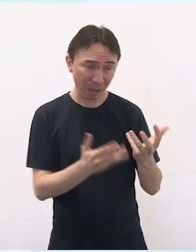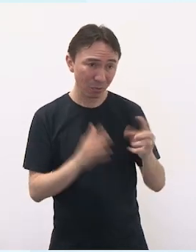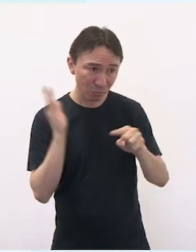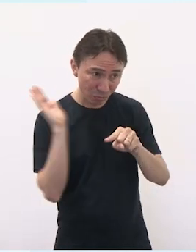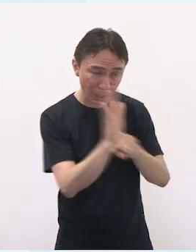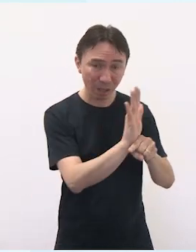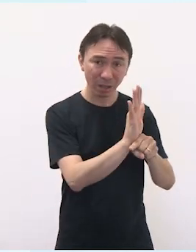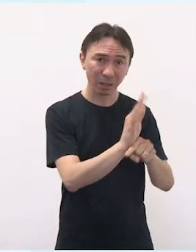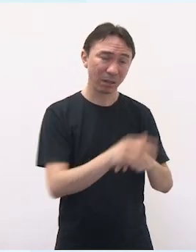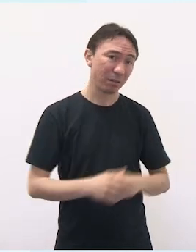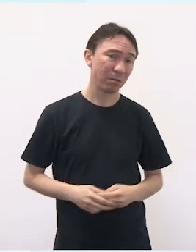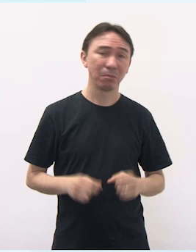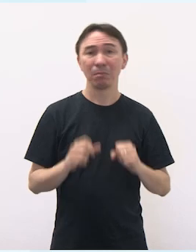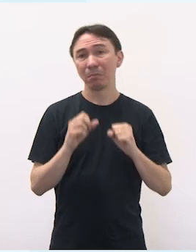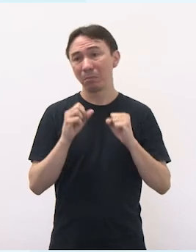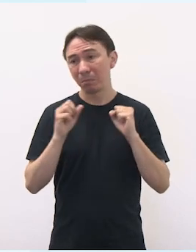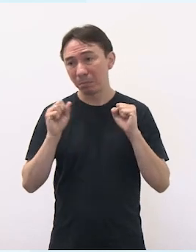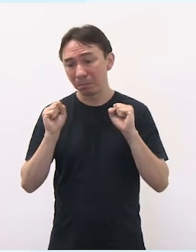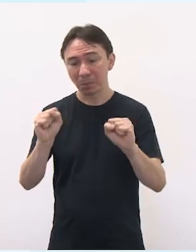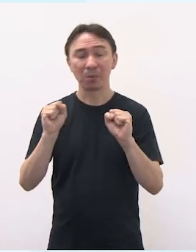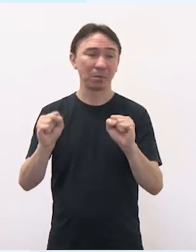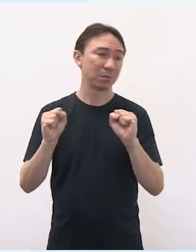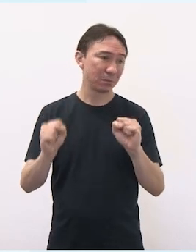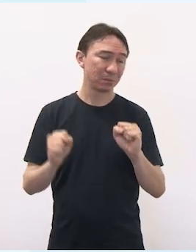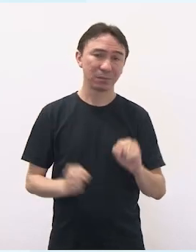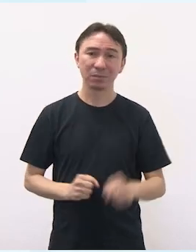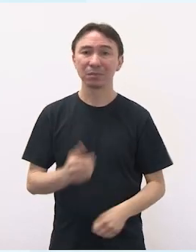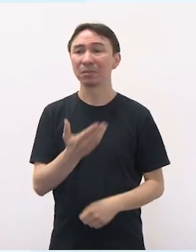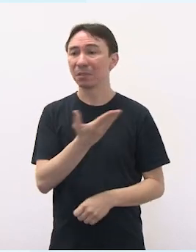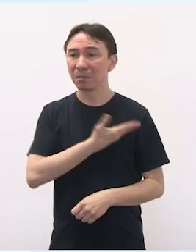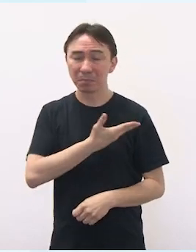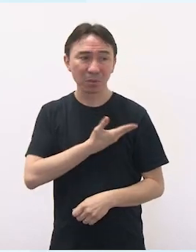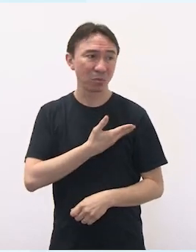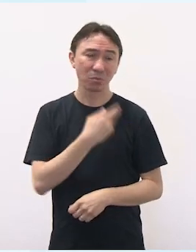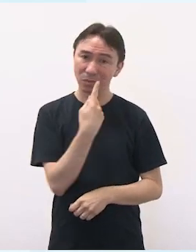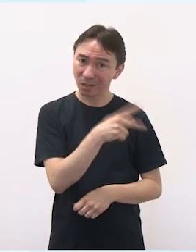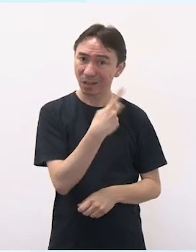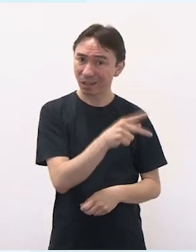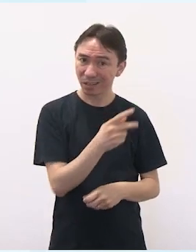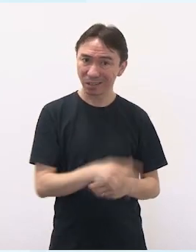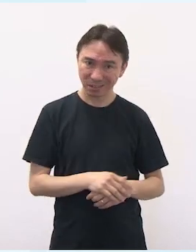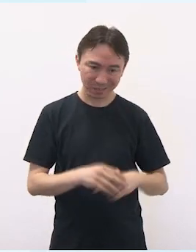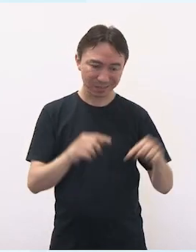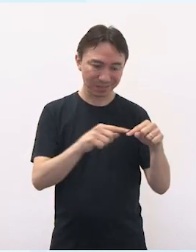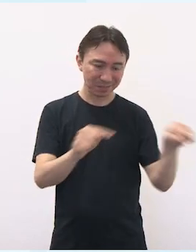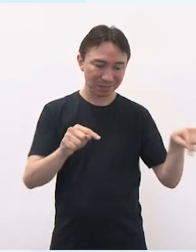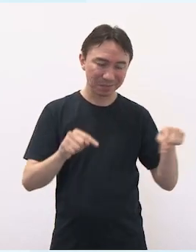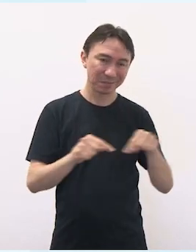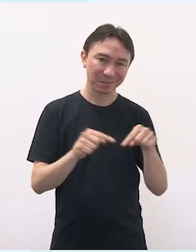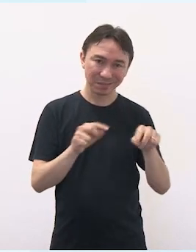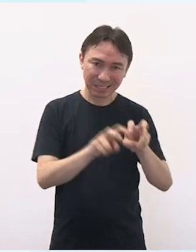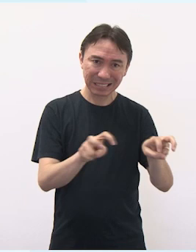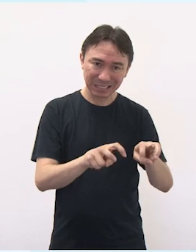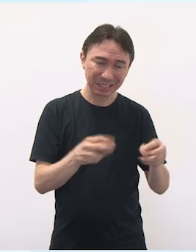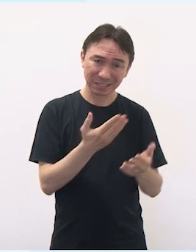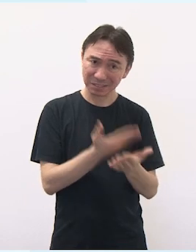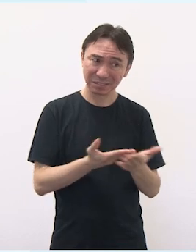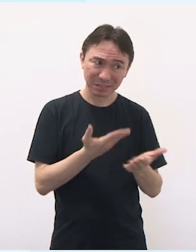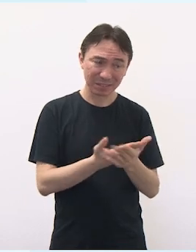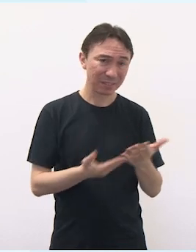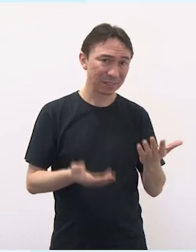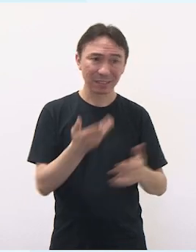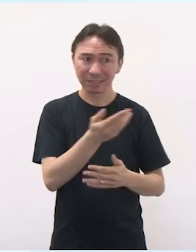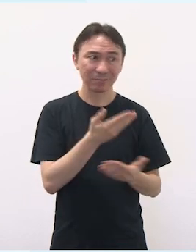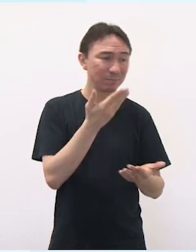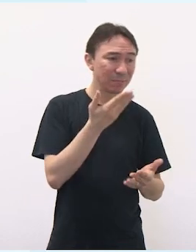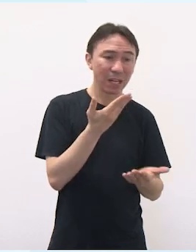para um colega de sala que perdeu um conteúdo, pode ser ajuda de um estudante para um educador,